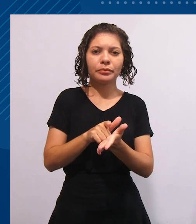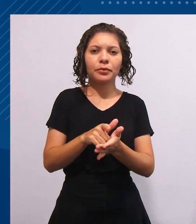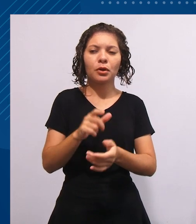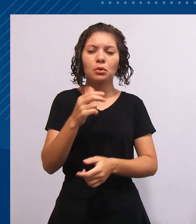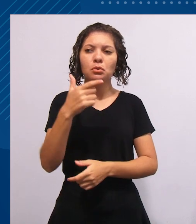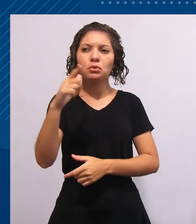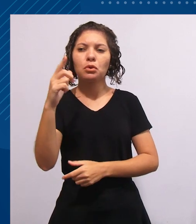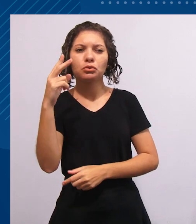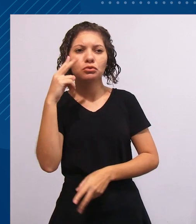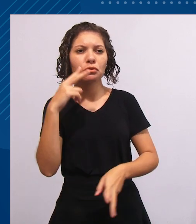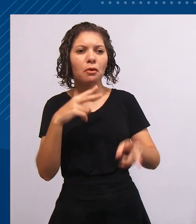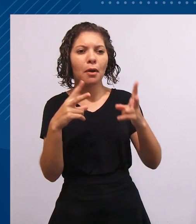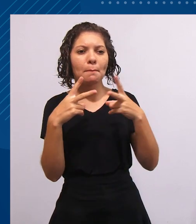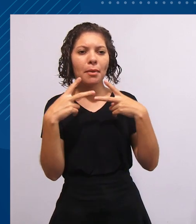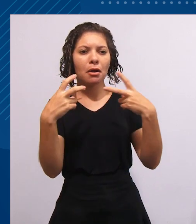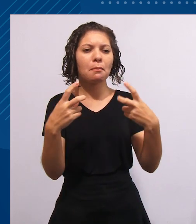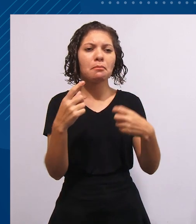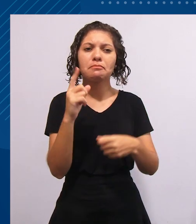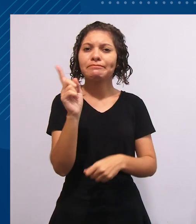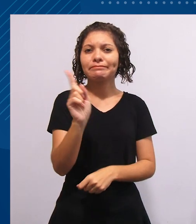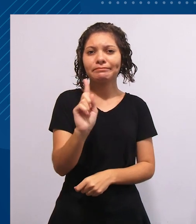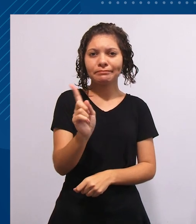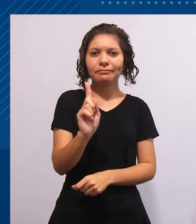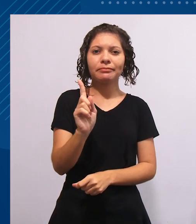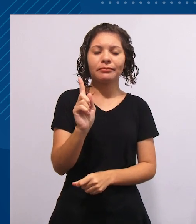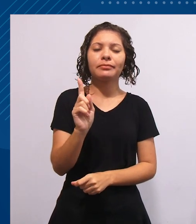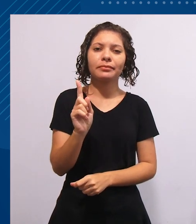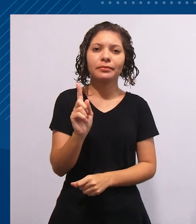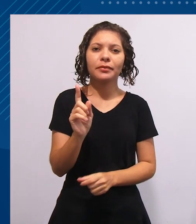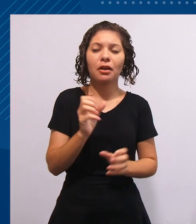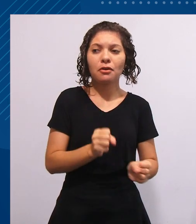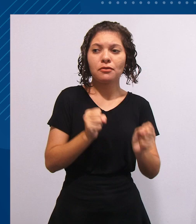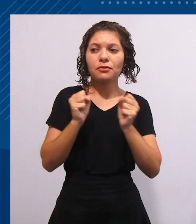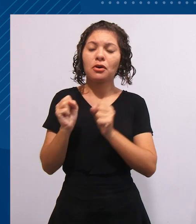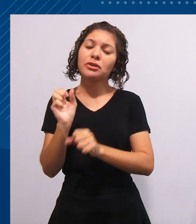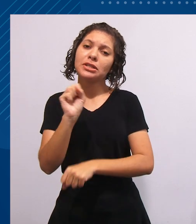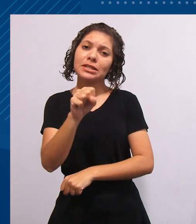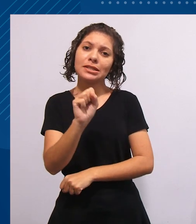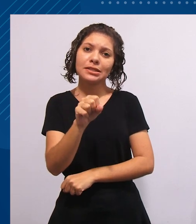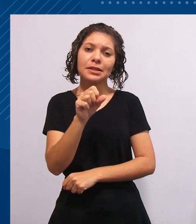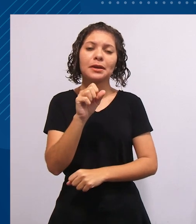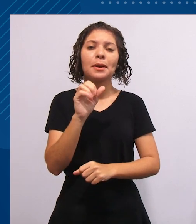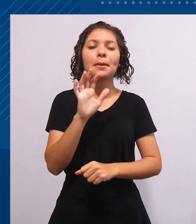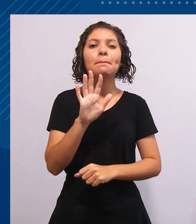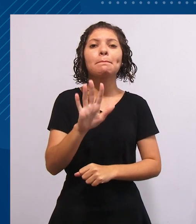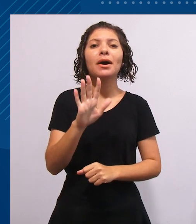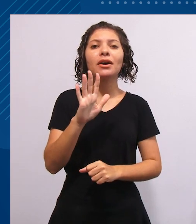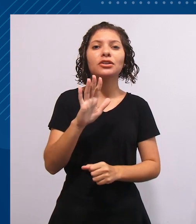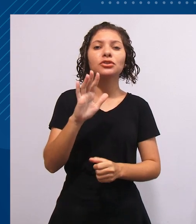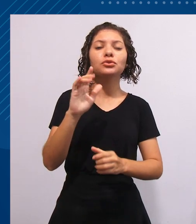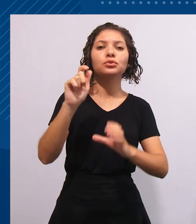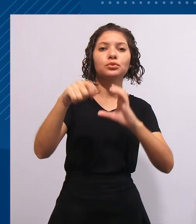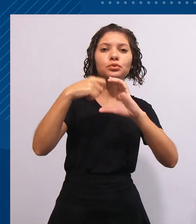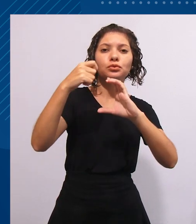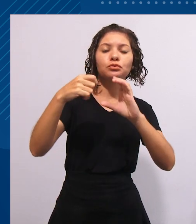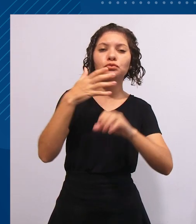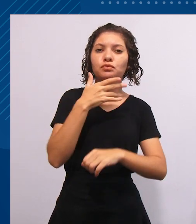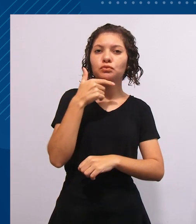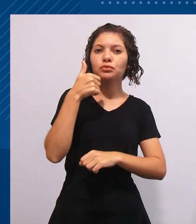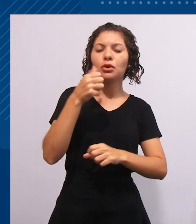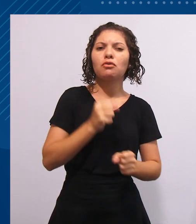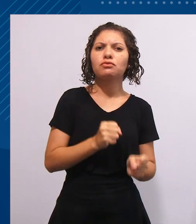só que não teria um efeito tanto quanto essa repercussão do vídeo que no caso é uma questão política né seria um